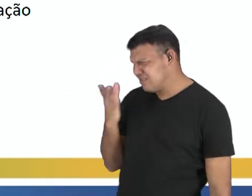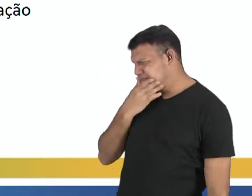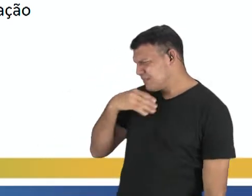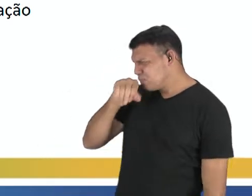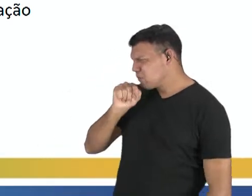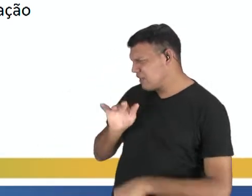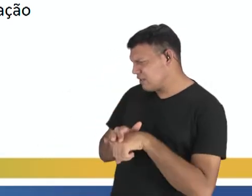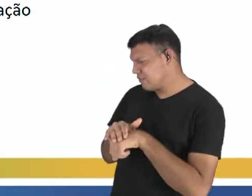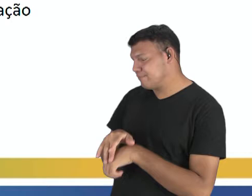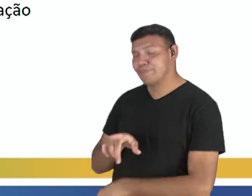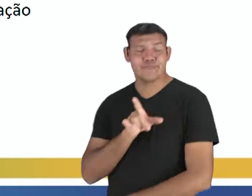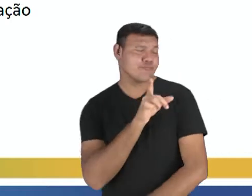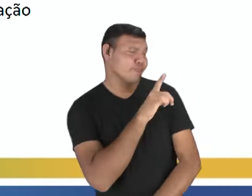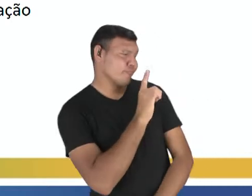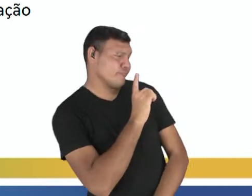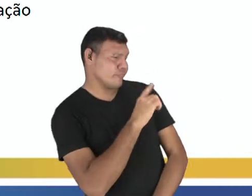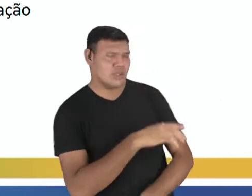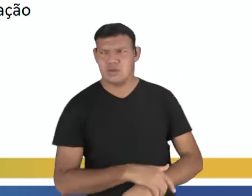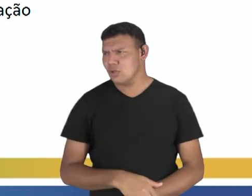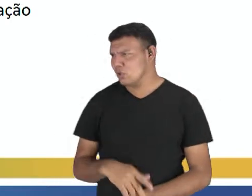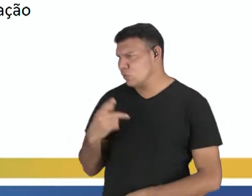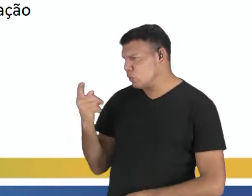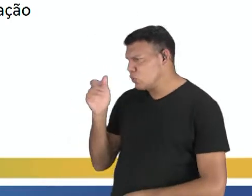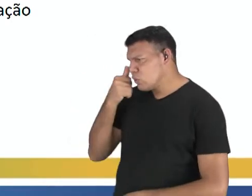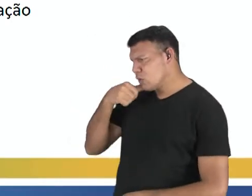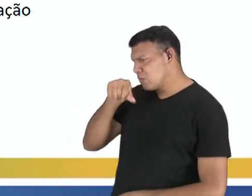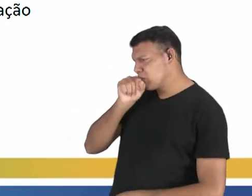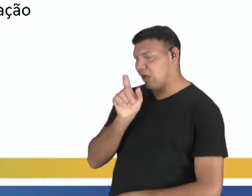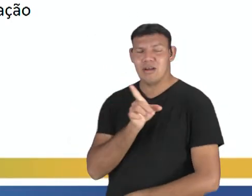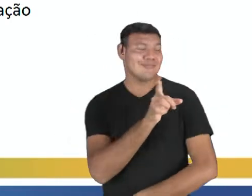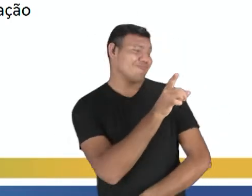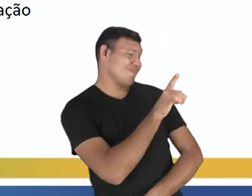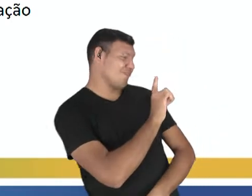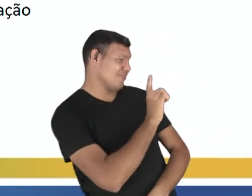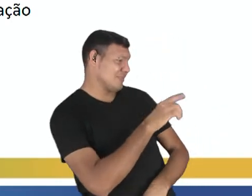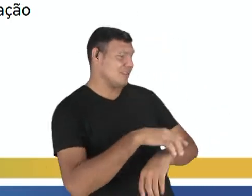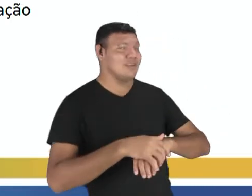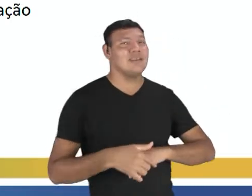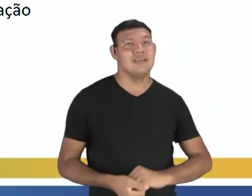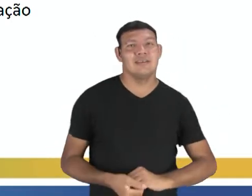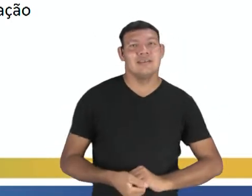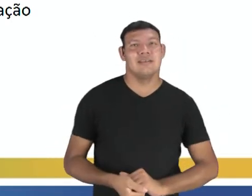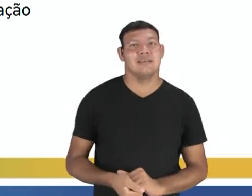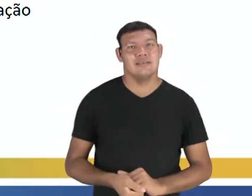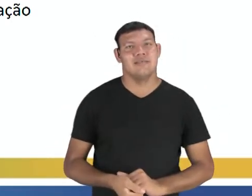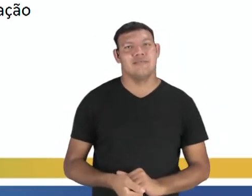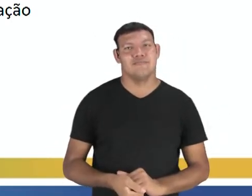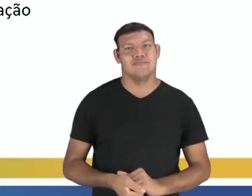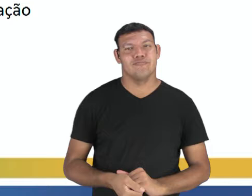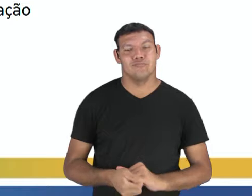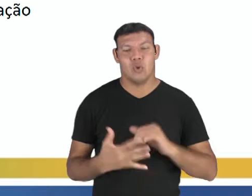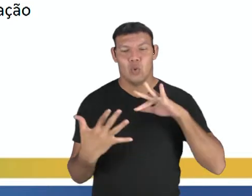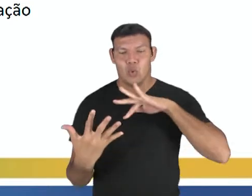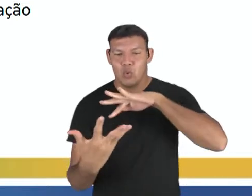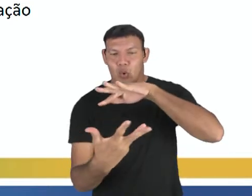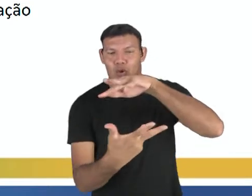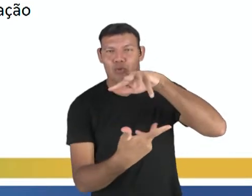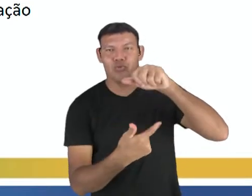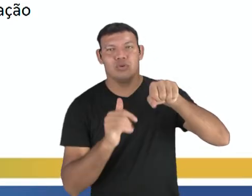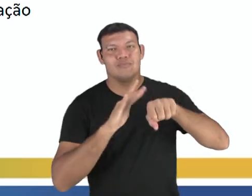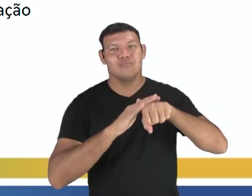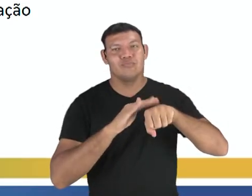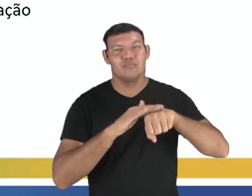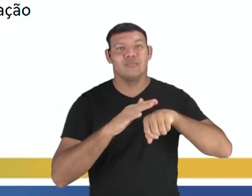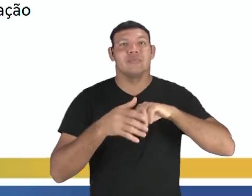doente? Não. Então é sua mãe? Também não. E aí a gente vê quem está doente ao final. Após